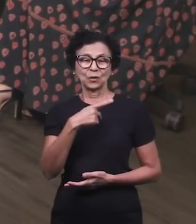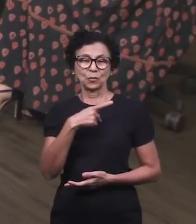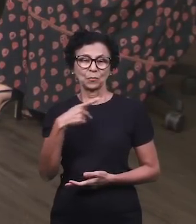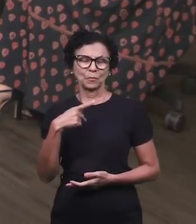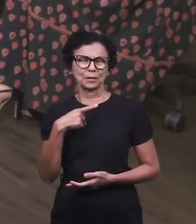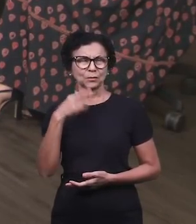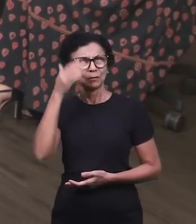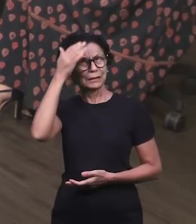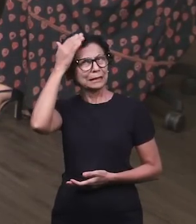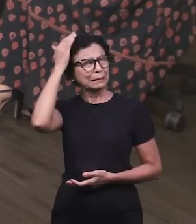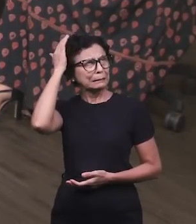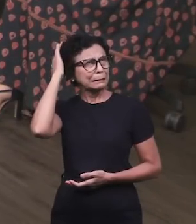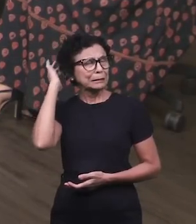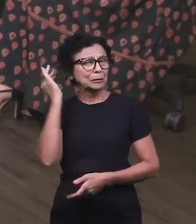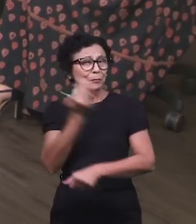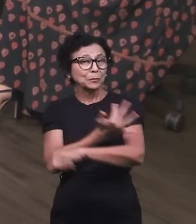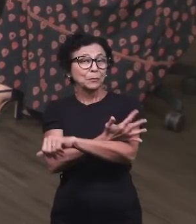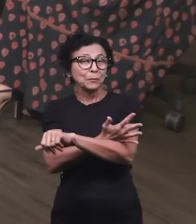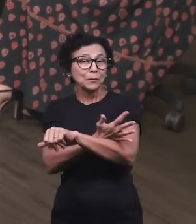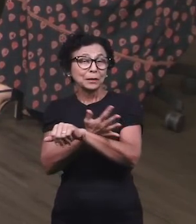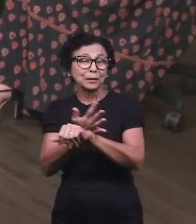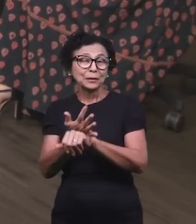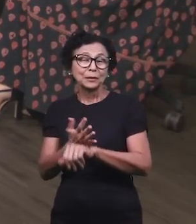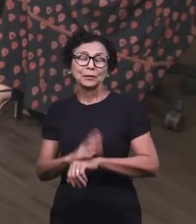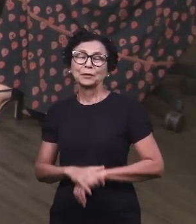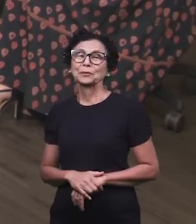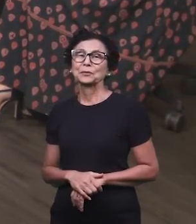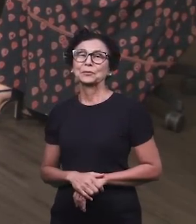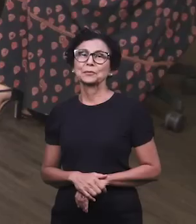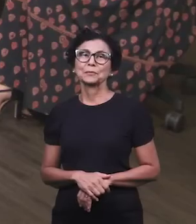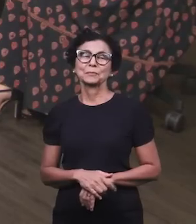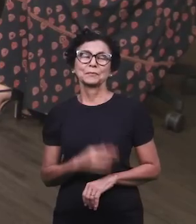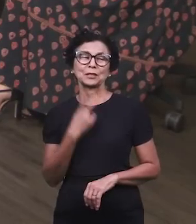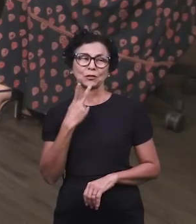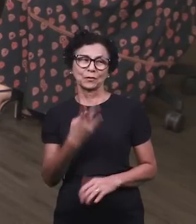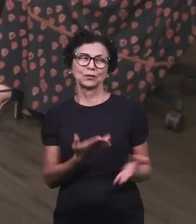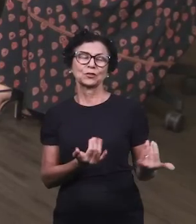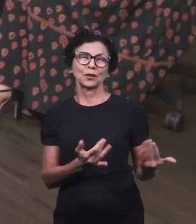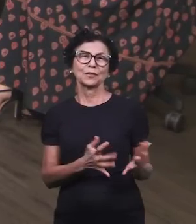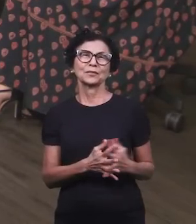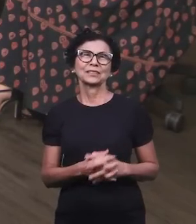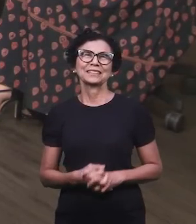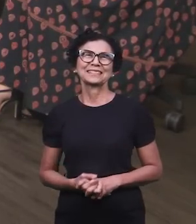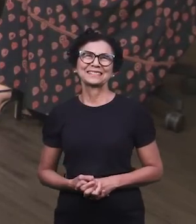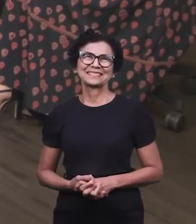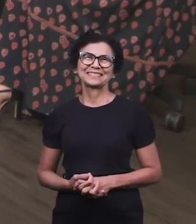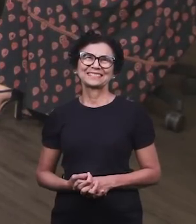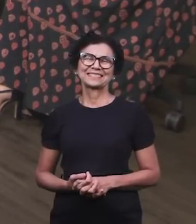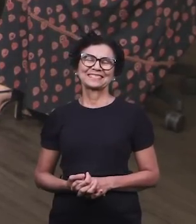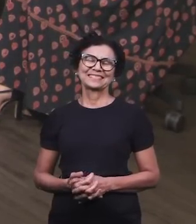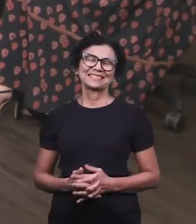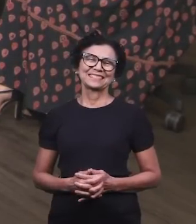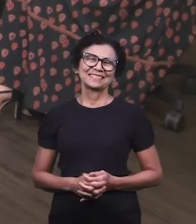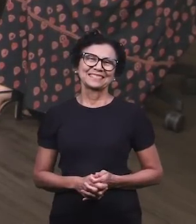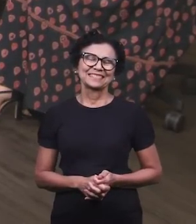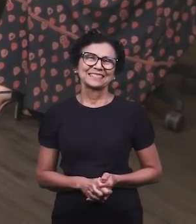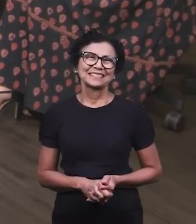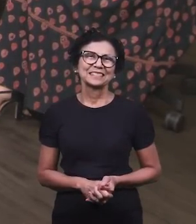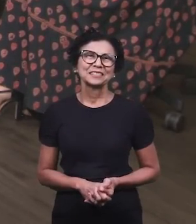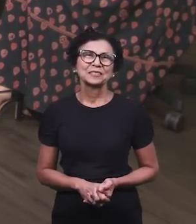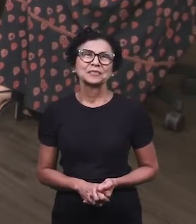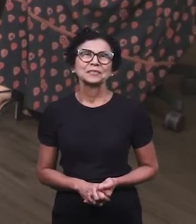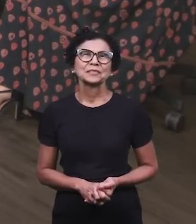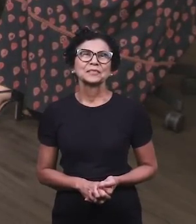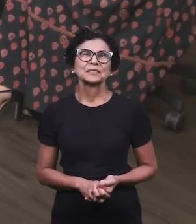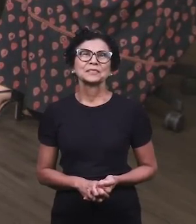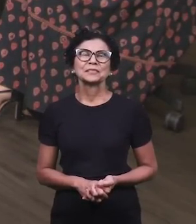mas você é jovem, todo mundo está vendo. Não, mas eu já uso aquelas vaguinhas de idoso. Tá certo.